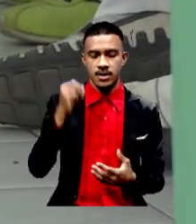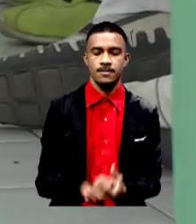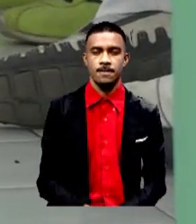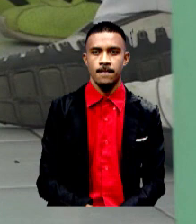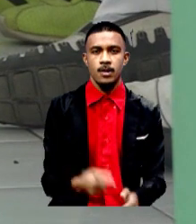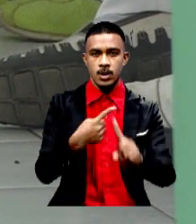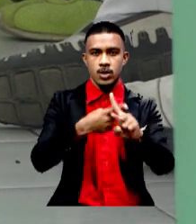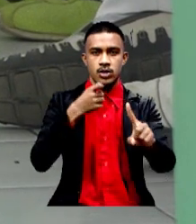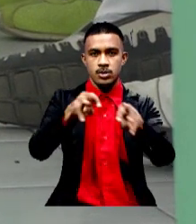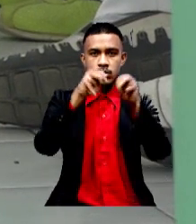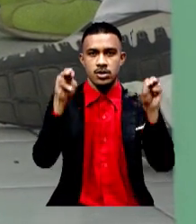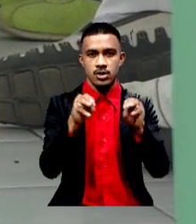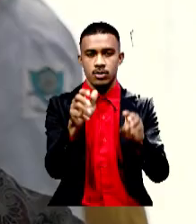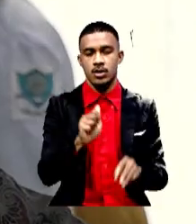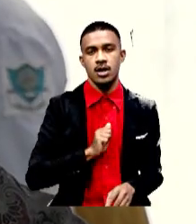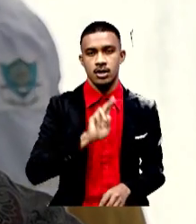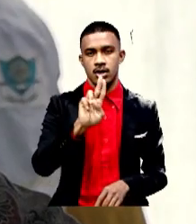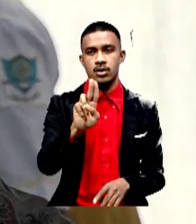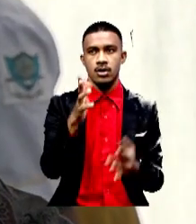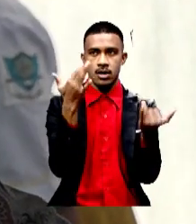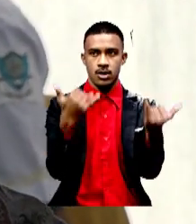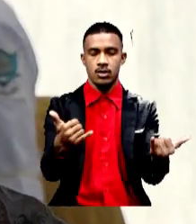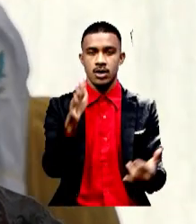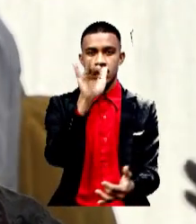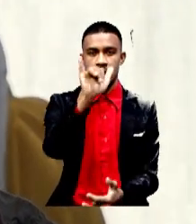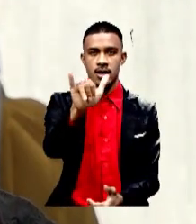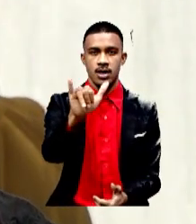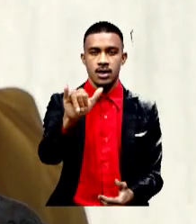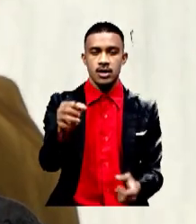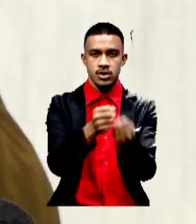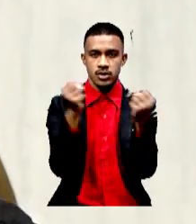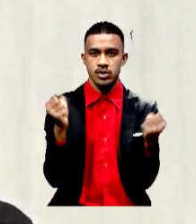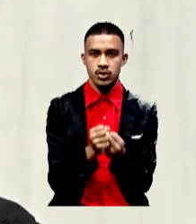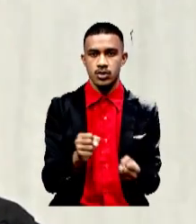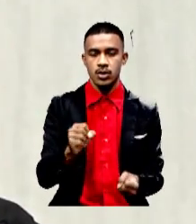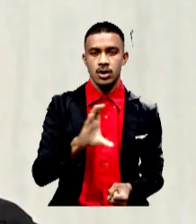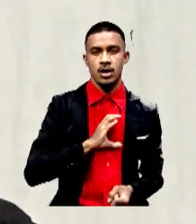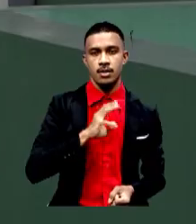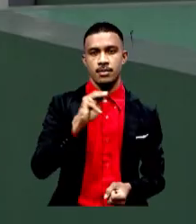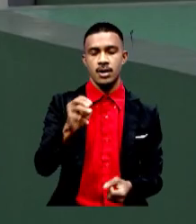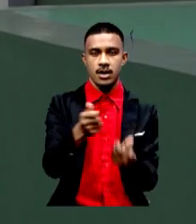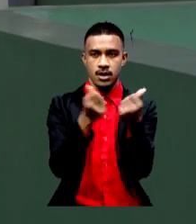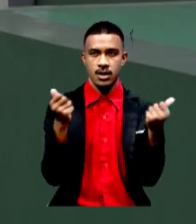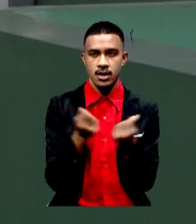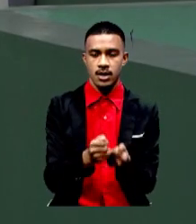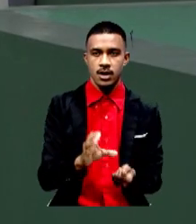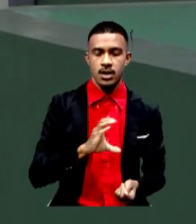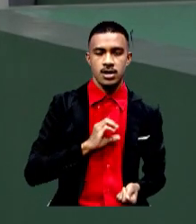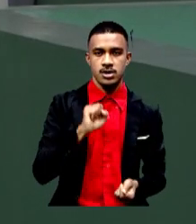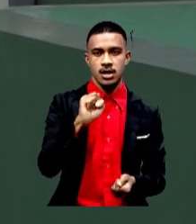Husi município eleu, nondadaune, nihela esuku kamea, aldeia Kaisabe, posto administrativo Cristo